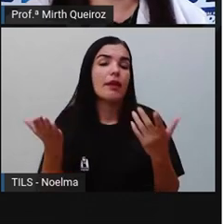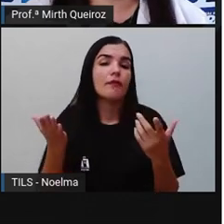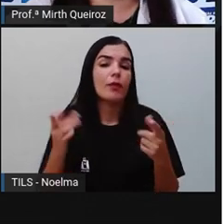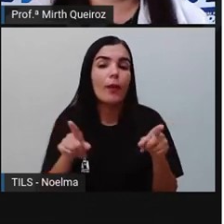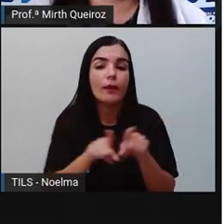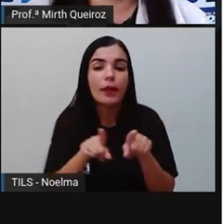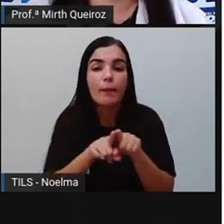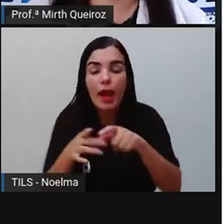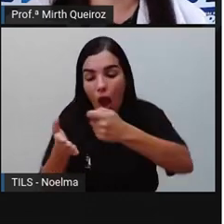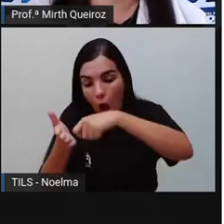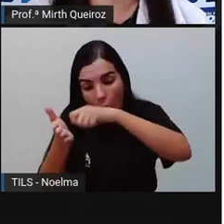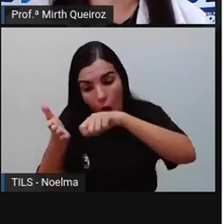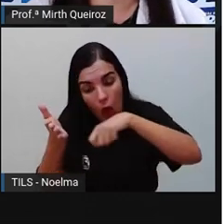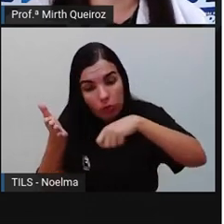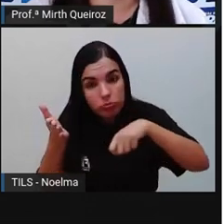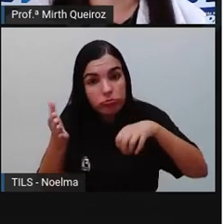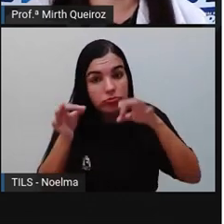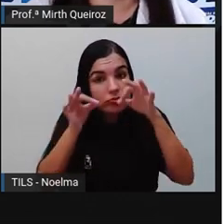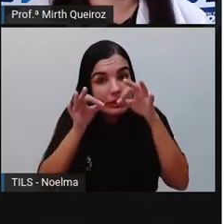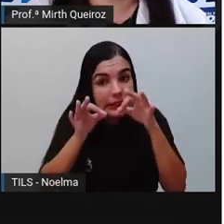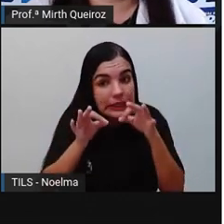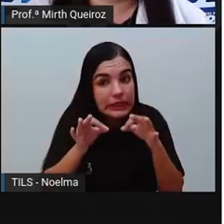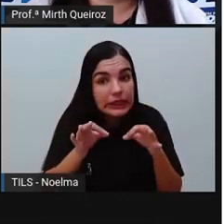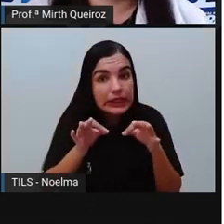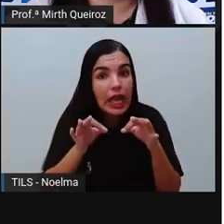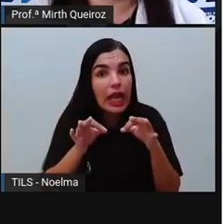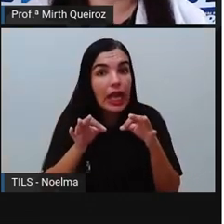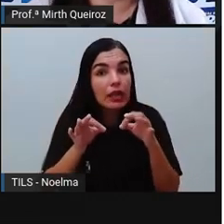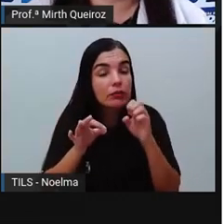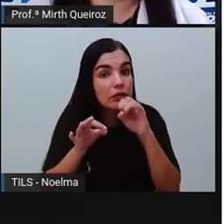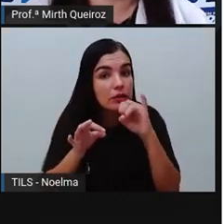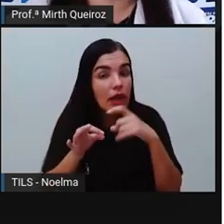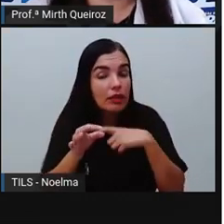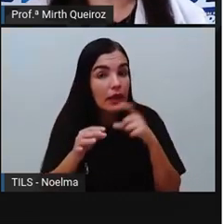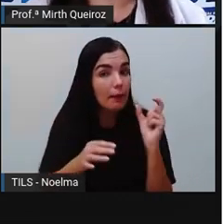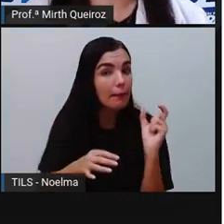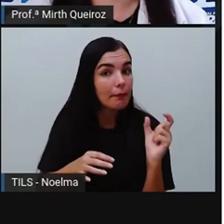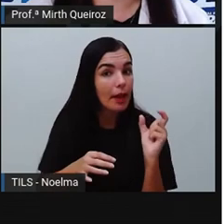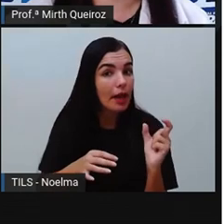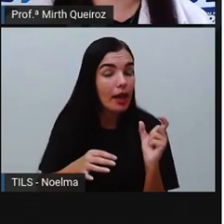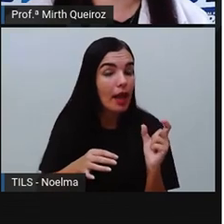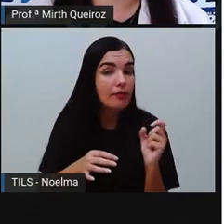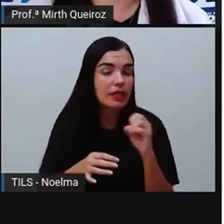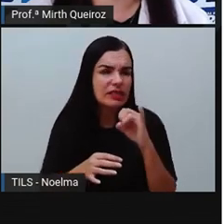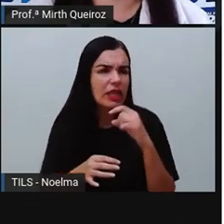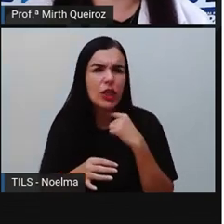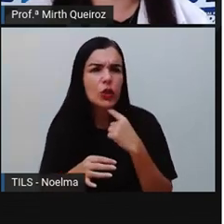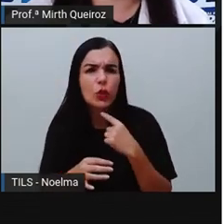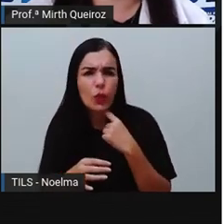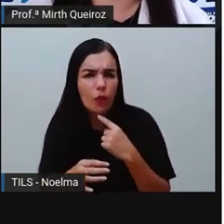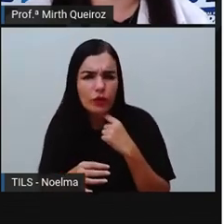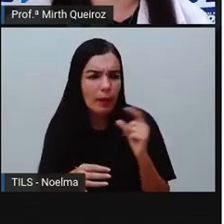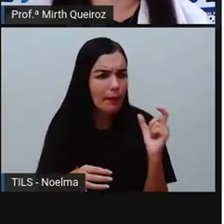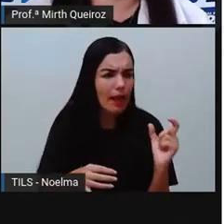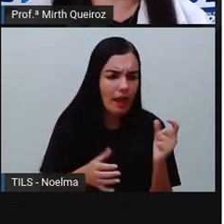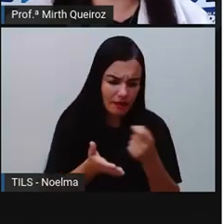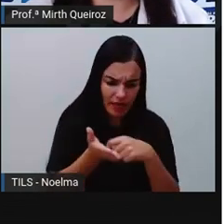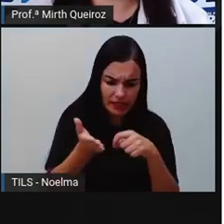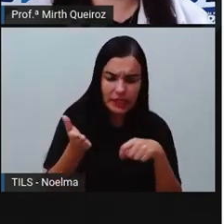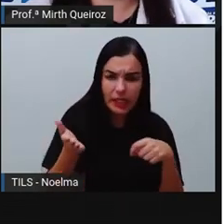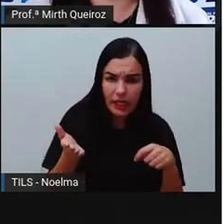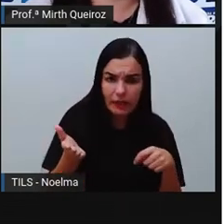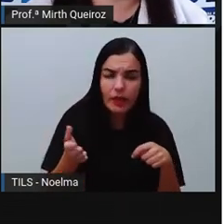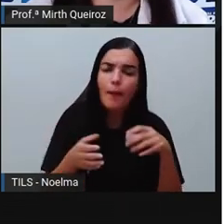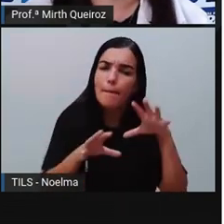a ortografia, se vocês estão escrevendo de forma correta, né? As palavras. Sentiu dúvida na escrita de